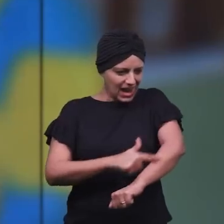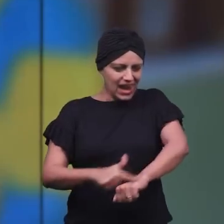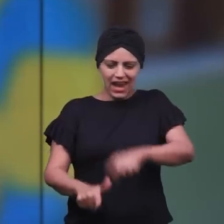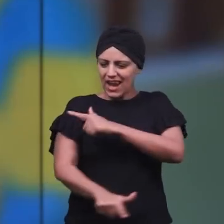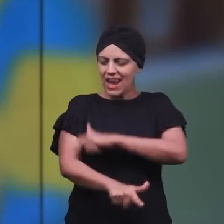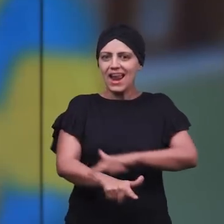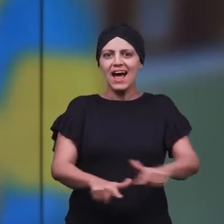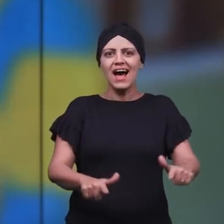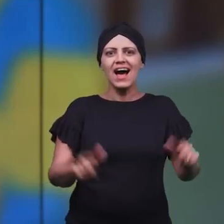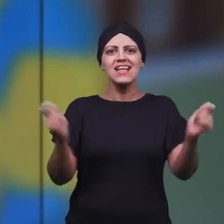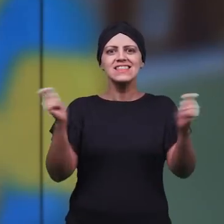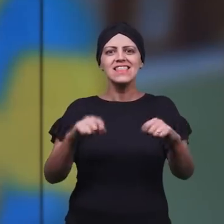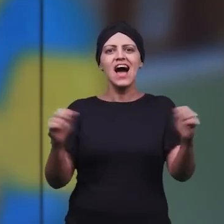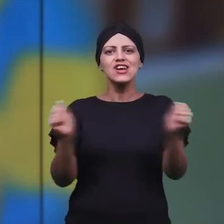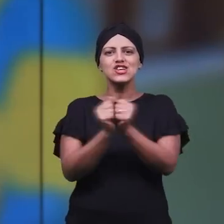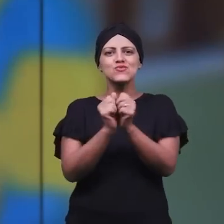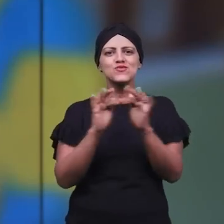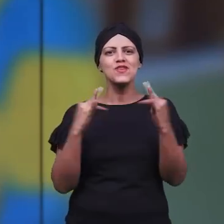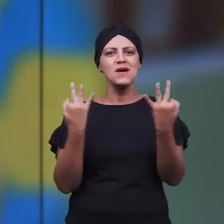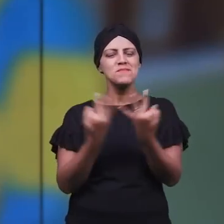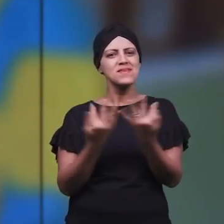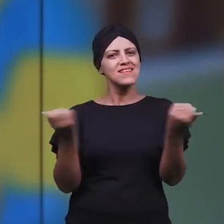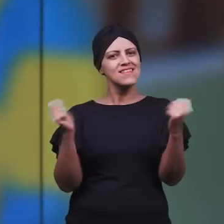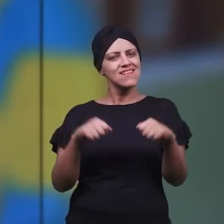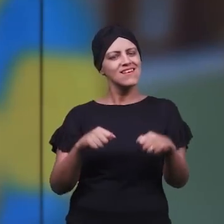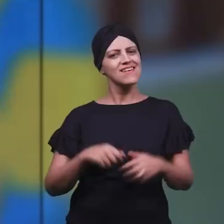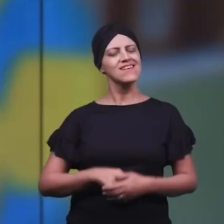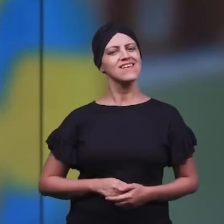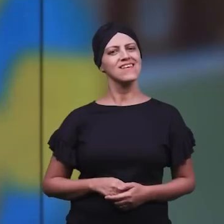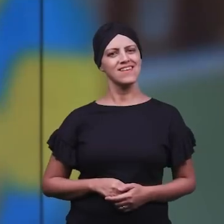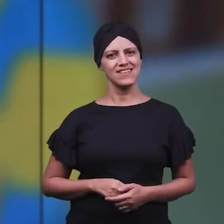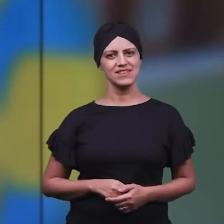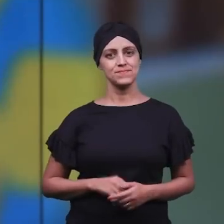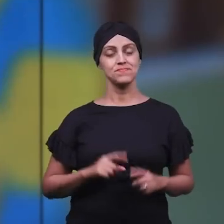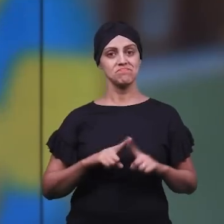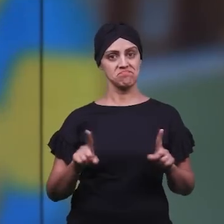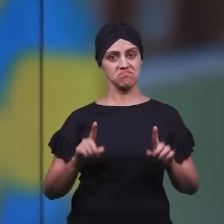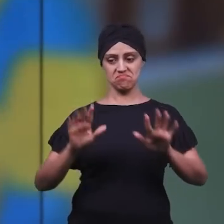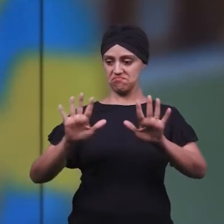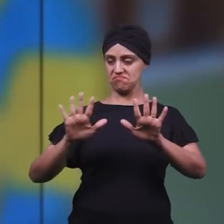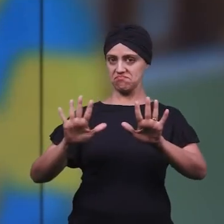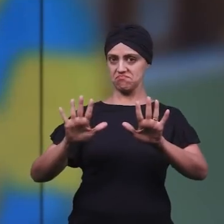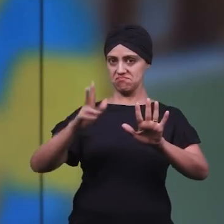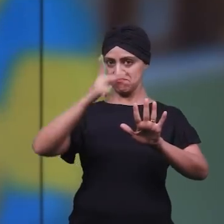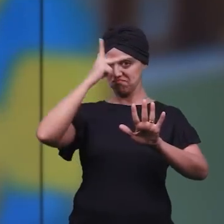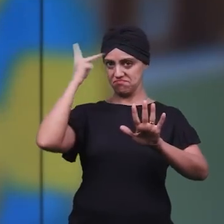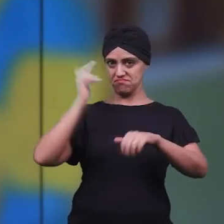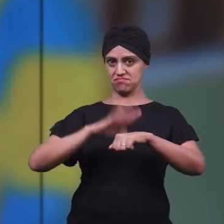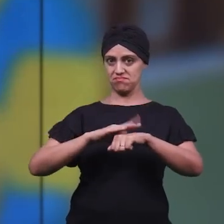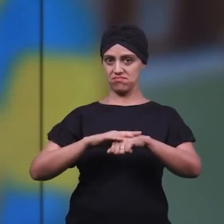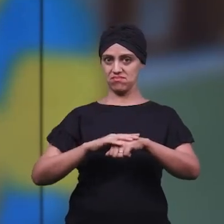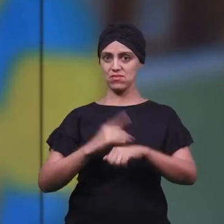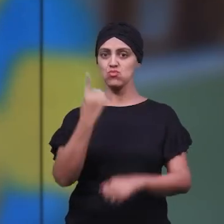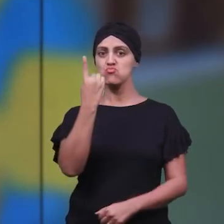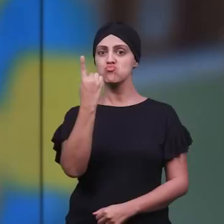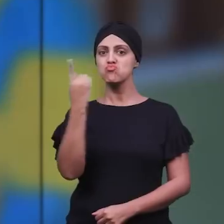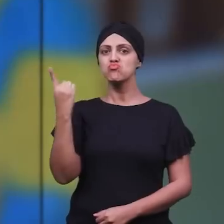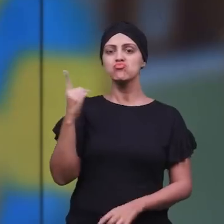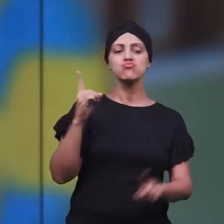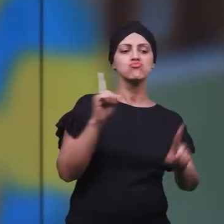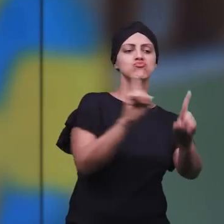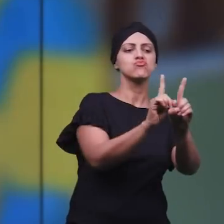podiam ficar com suas famílias. Mas daqueles 10 leprosos, só um voltou